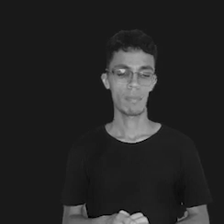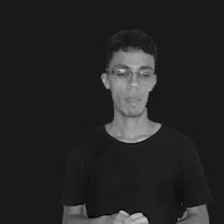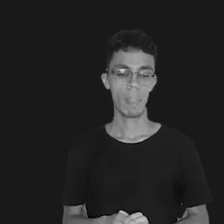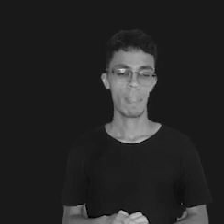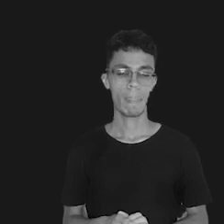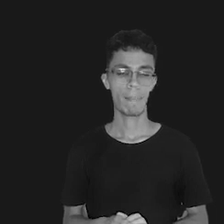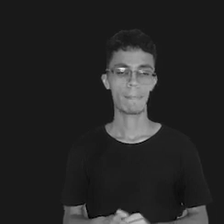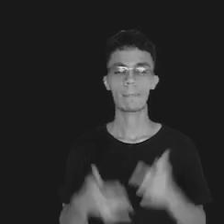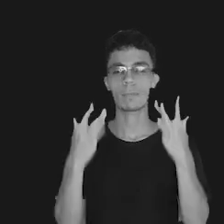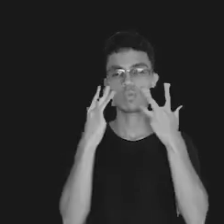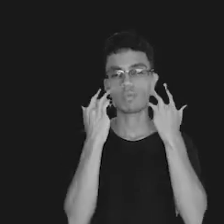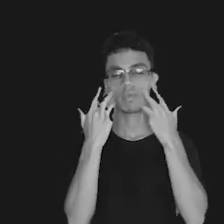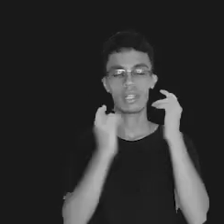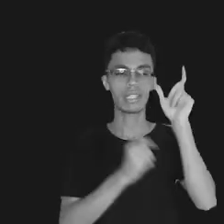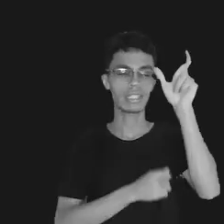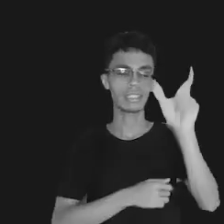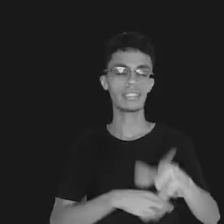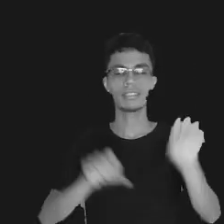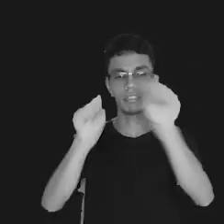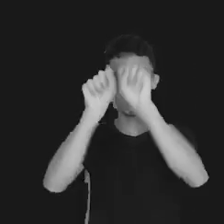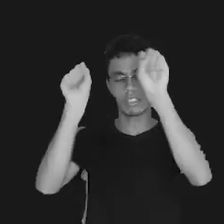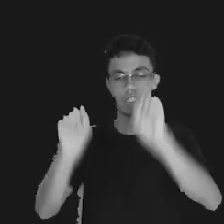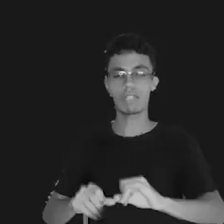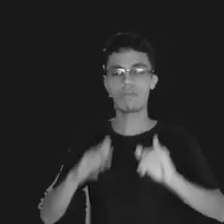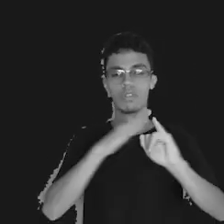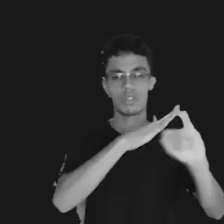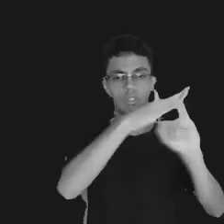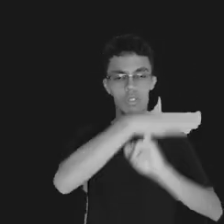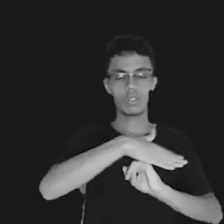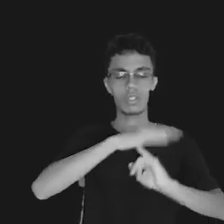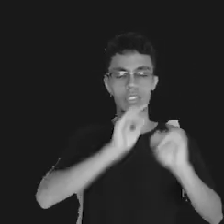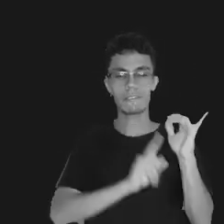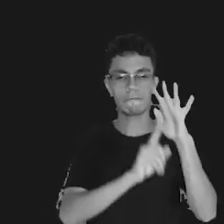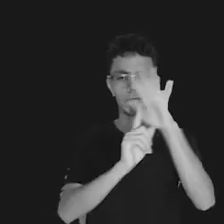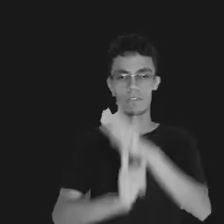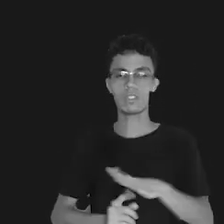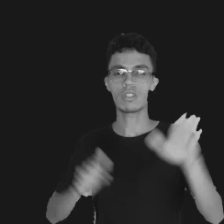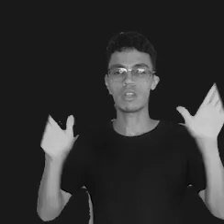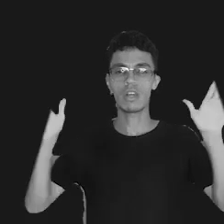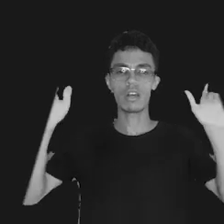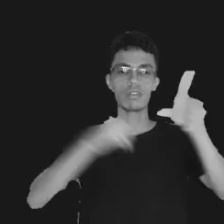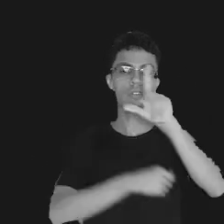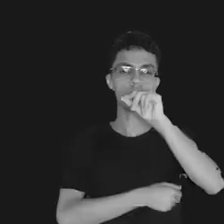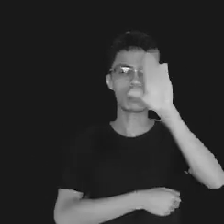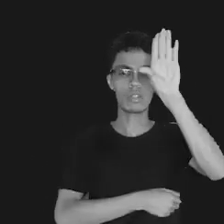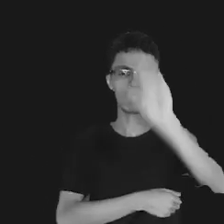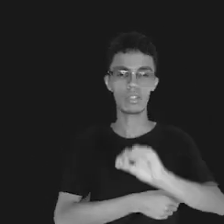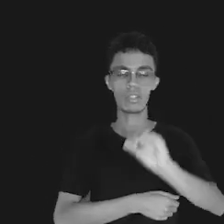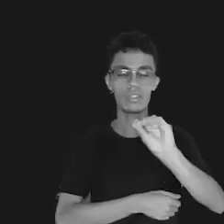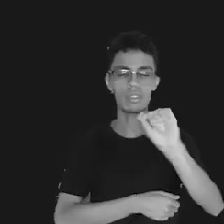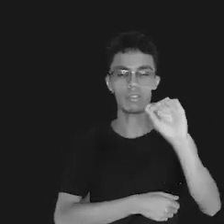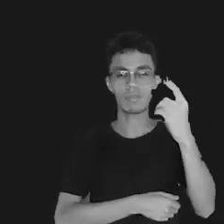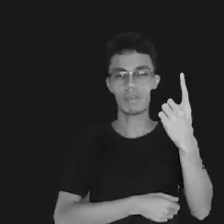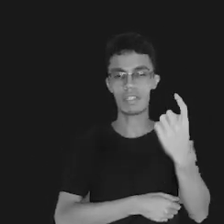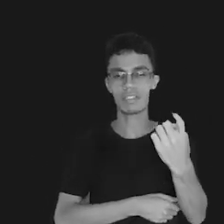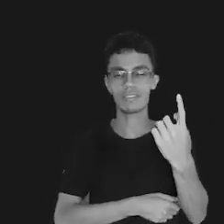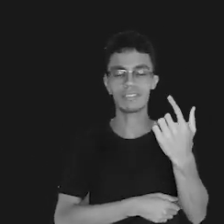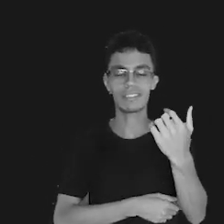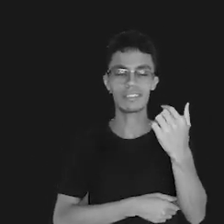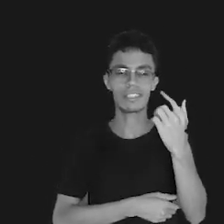todas as peças da Hilda falam de sistemas, instituições opressoras, e As Aves da Noite fala de uma bem específica e bem